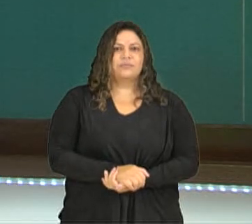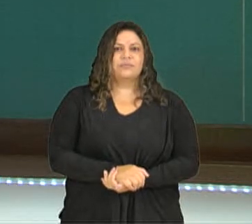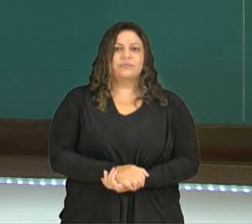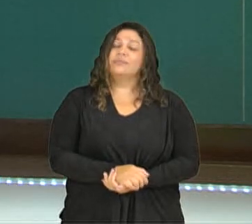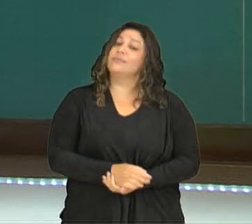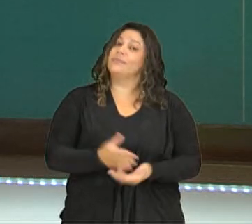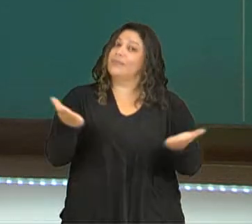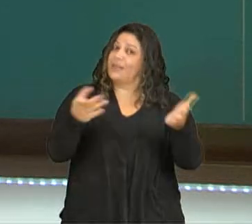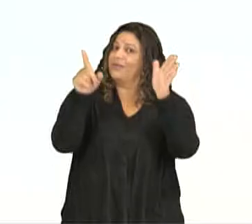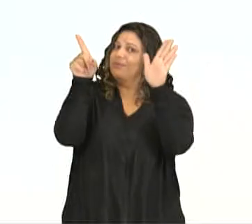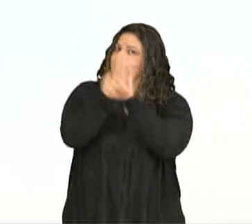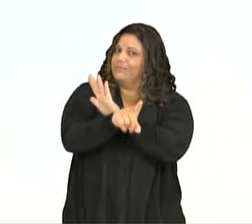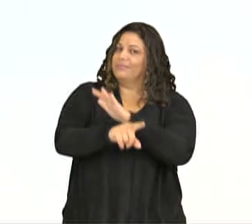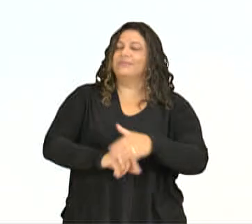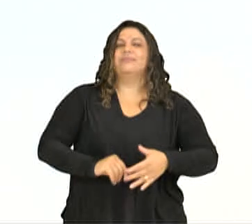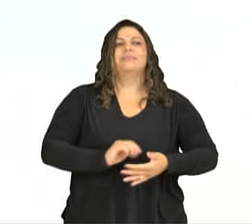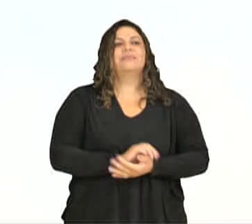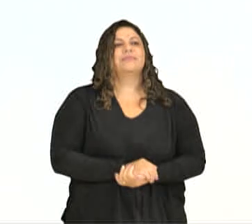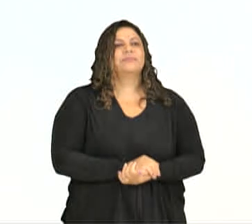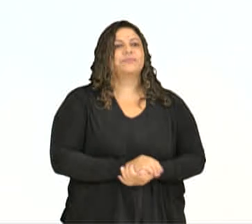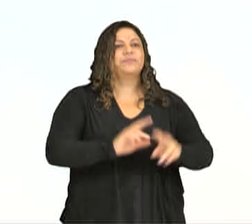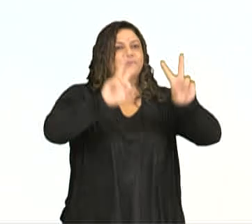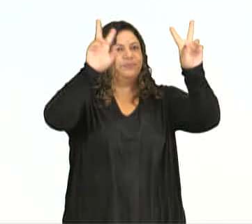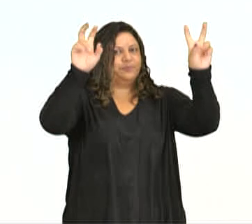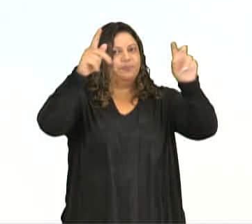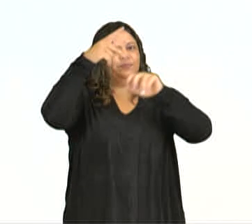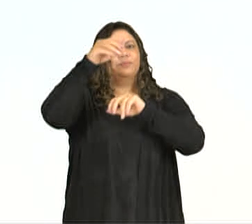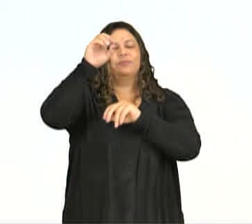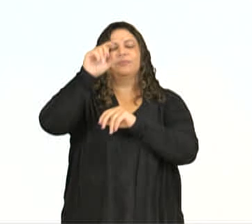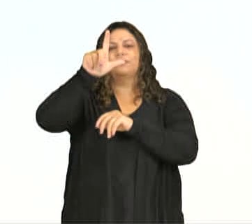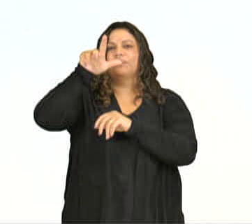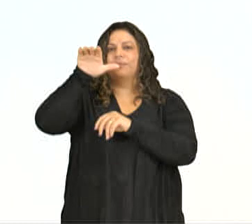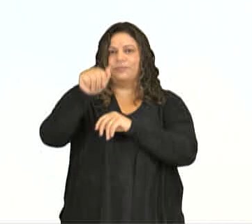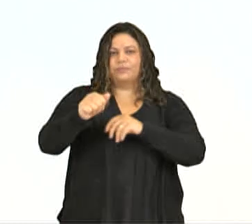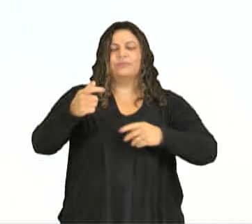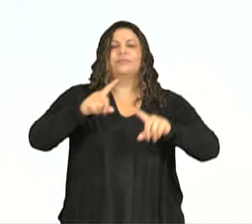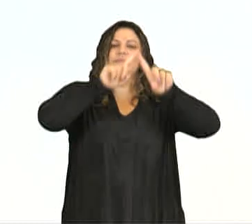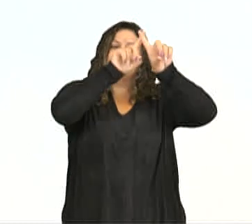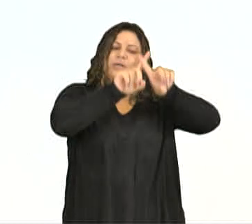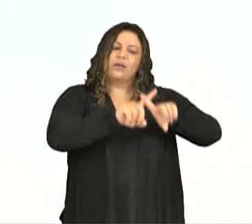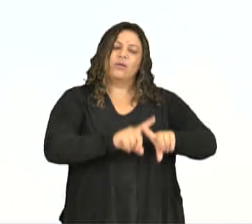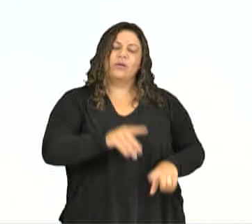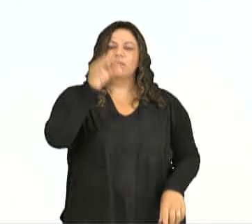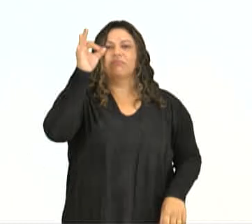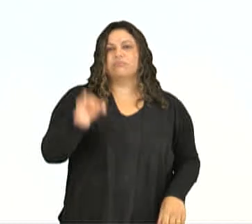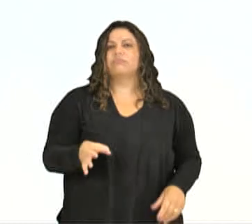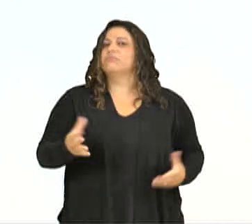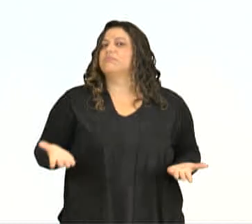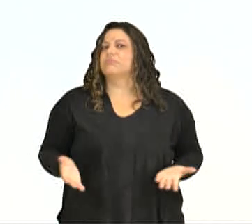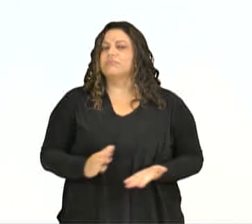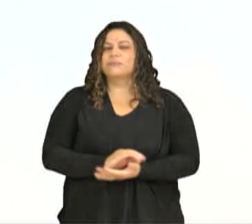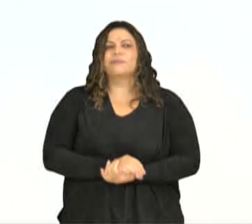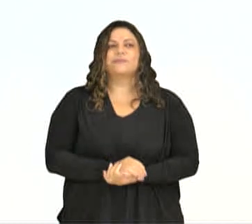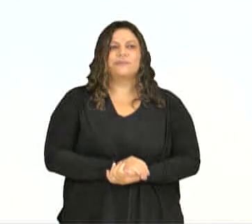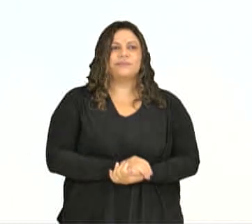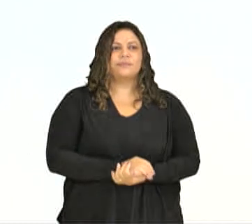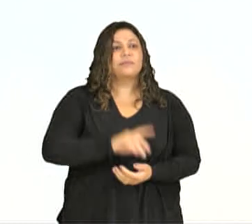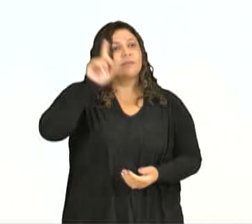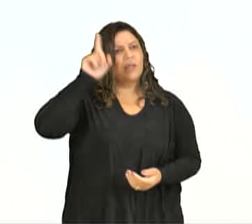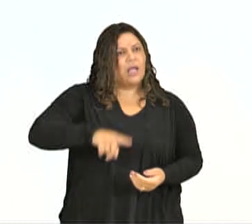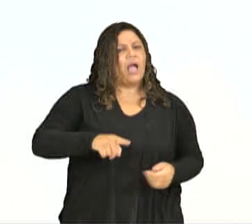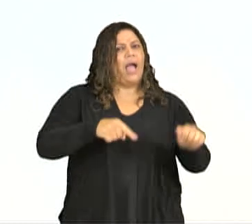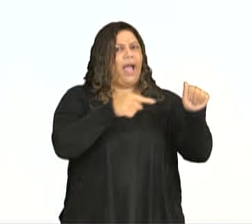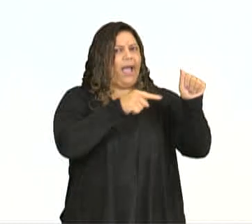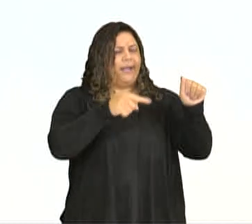Vamos ao quiz? Sobre a polca, assinale a alternativa correta. A polca é uma dança de